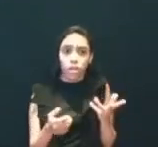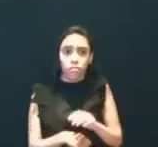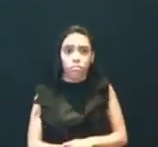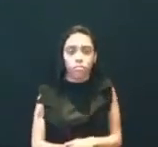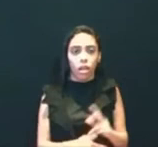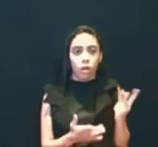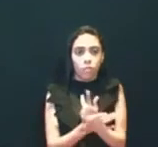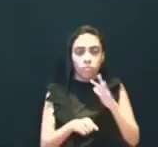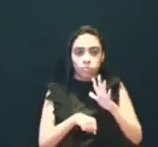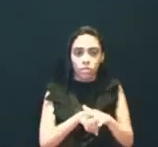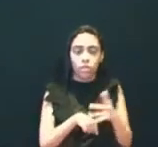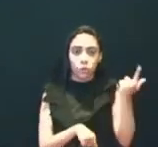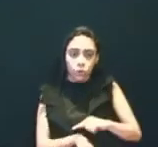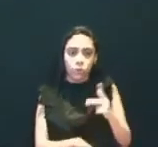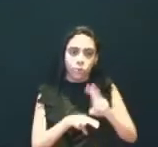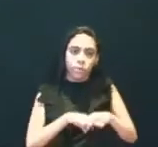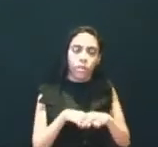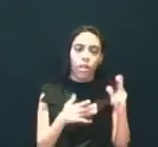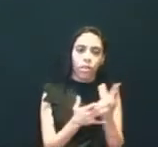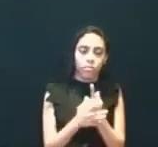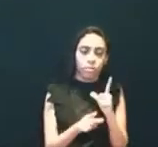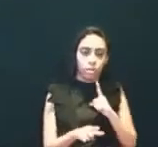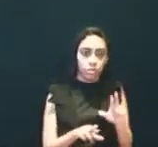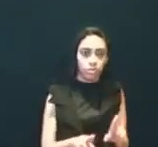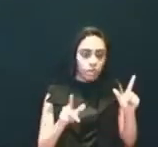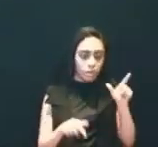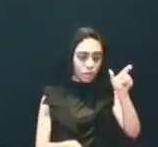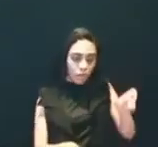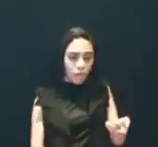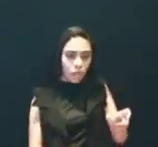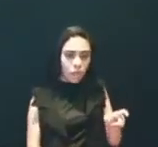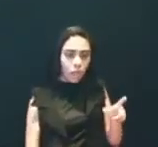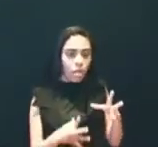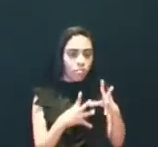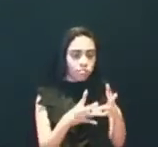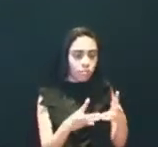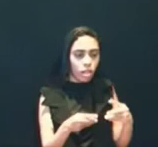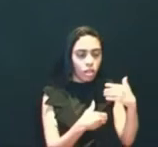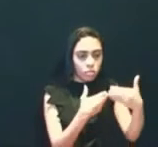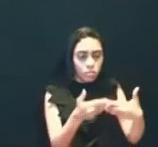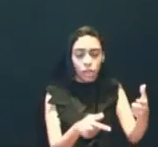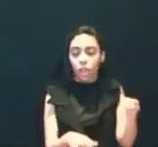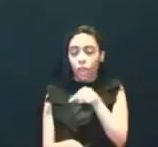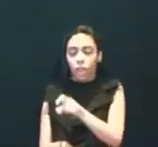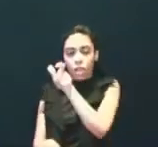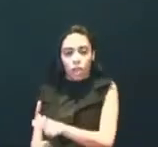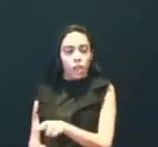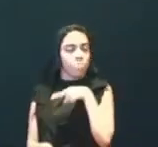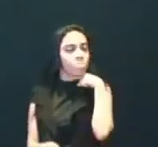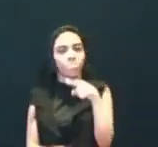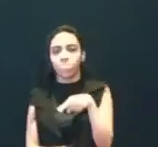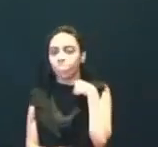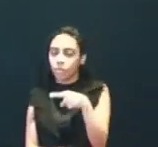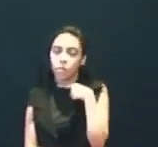recidiva. Então, essa diferenciação do paciente que está em remissão e do paciente que não